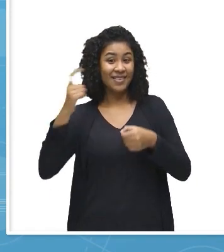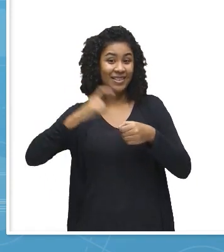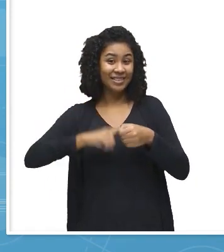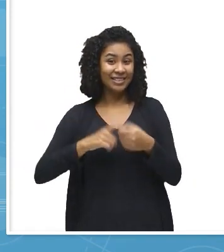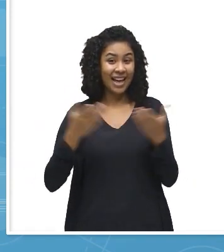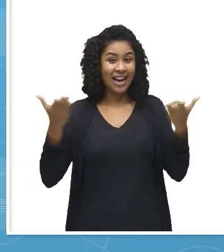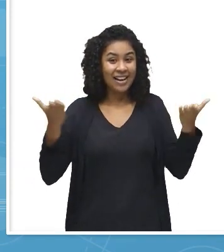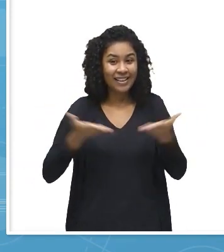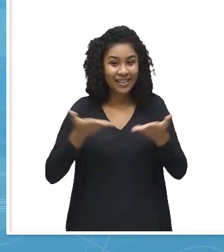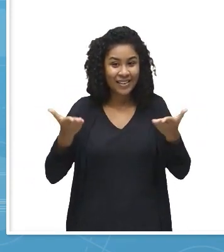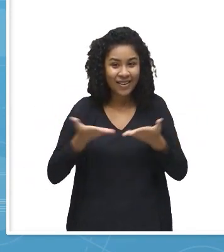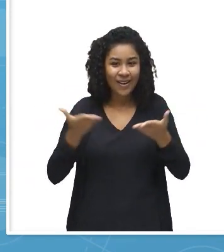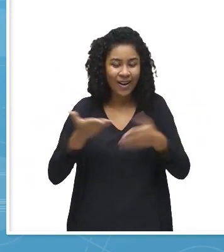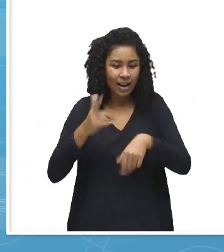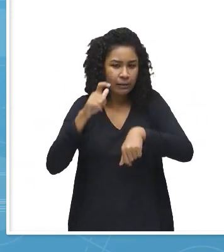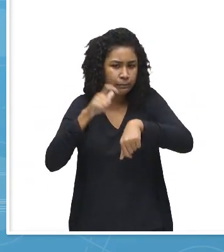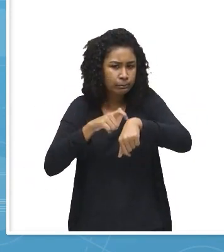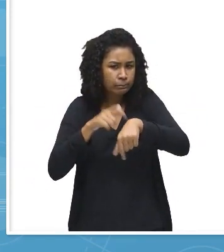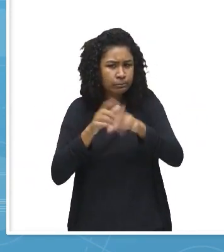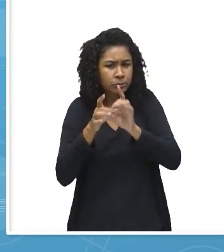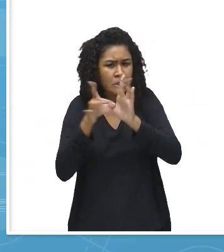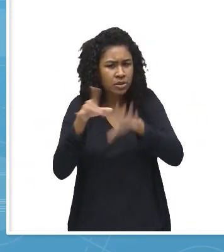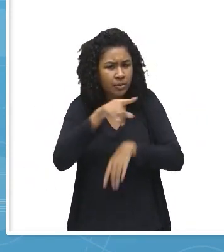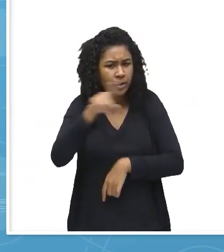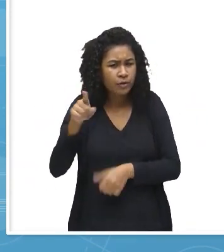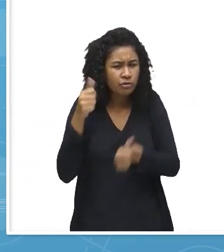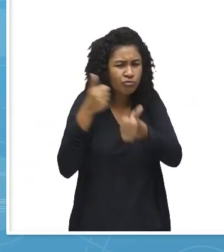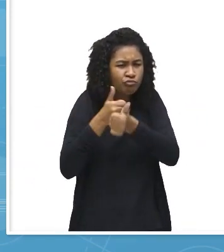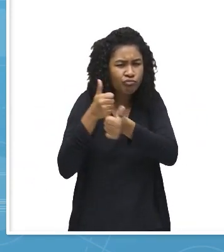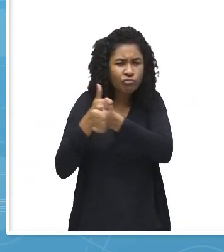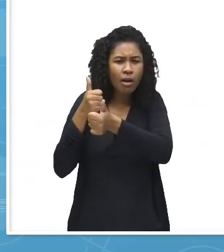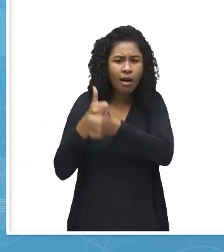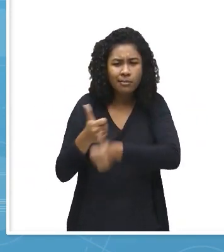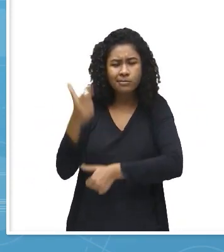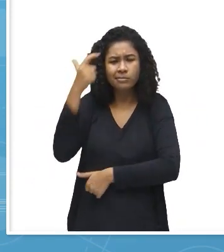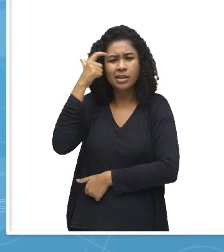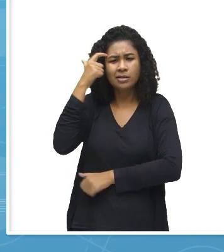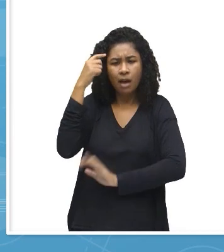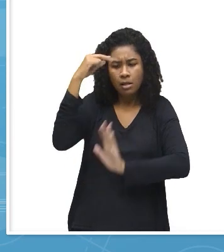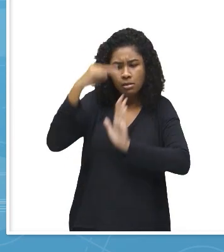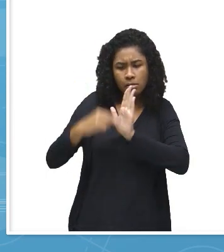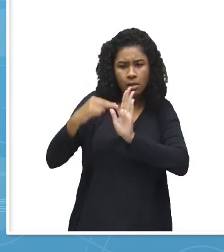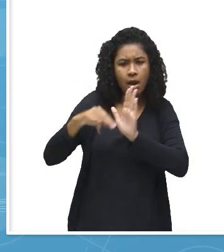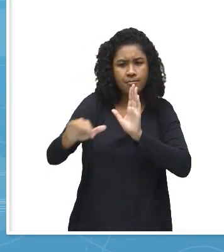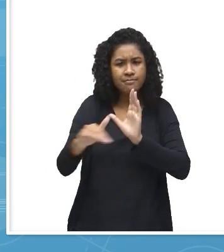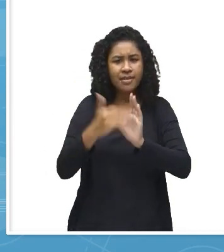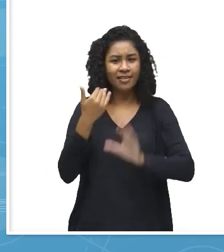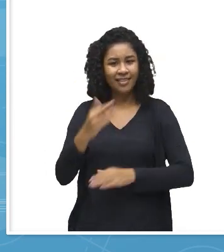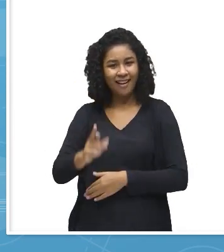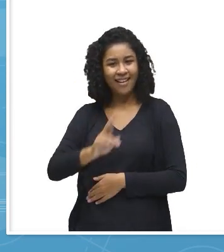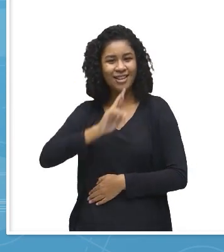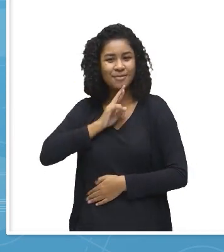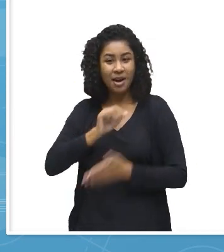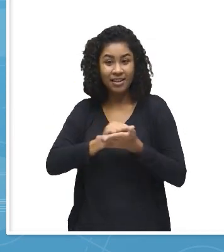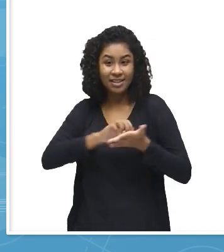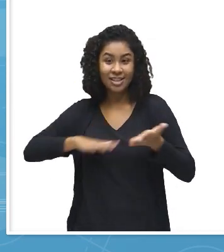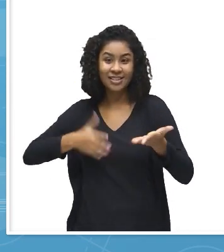aí do nosso intervalo, para vocês realizarem aí, né, a leitura e responder a nossa